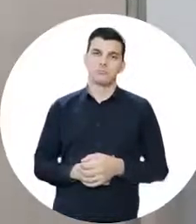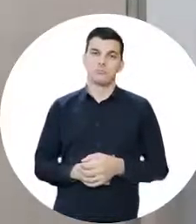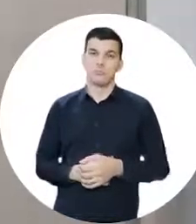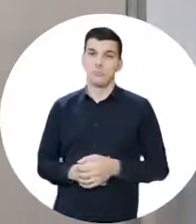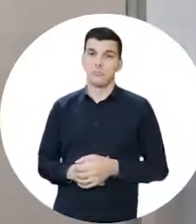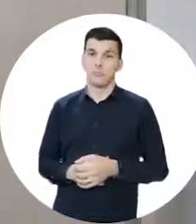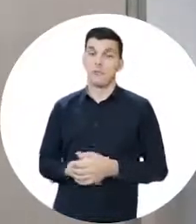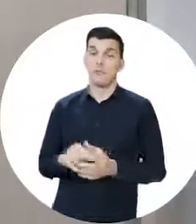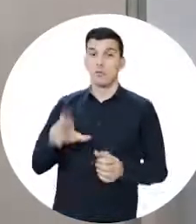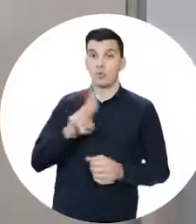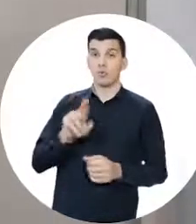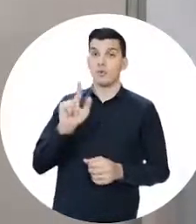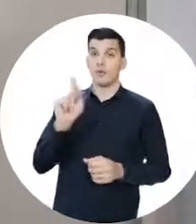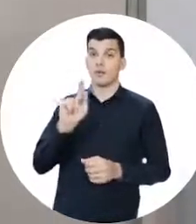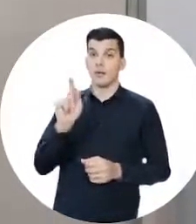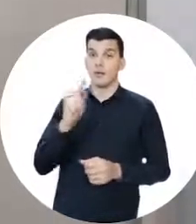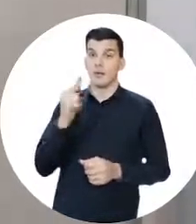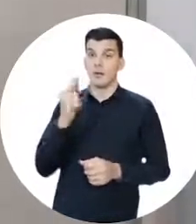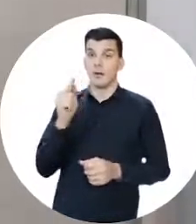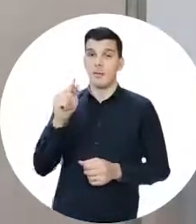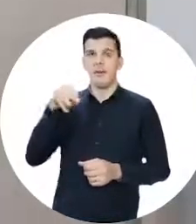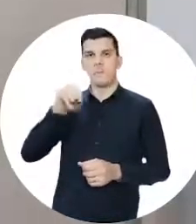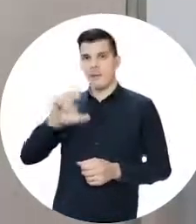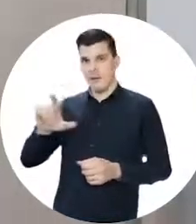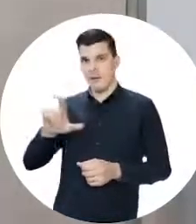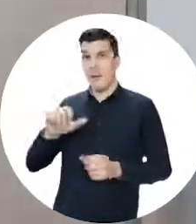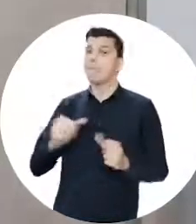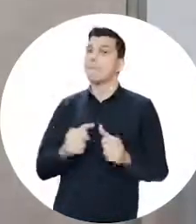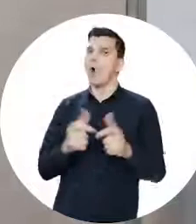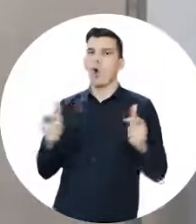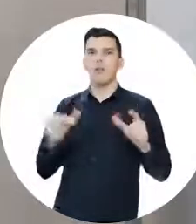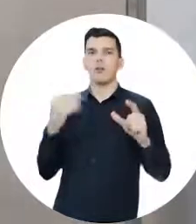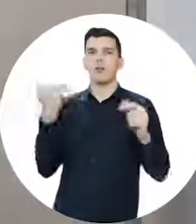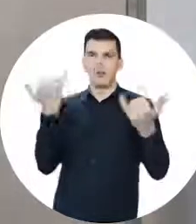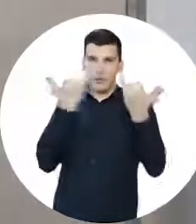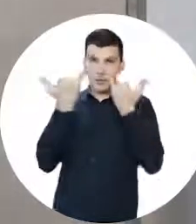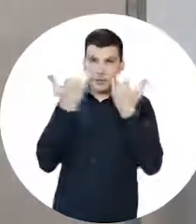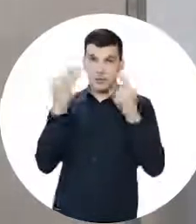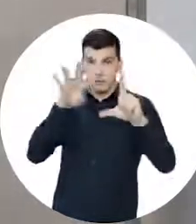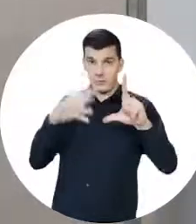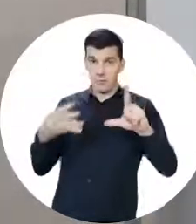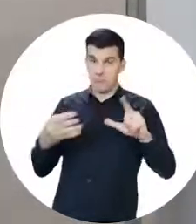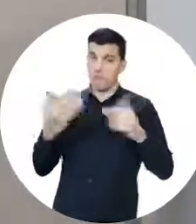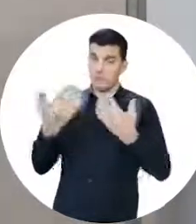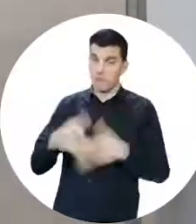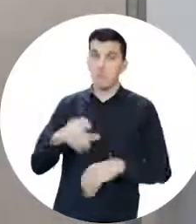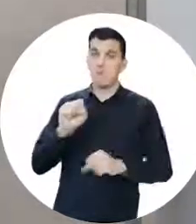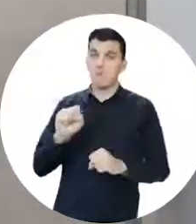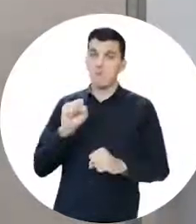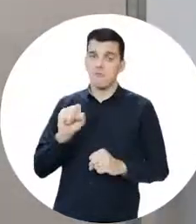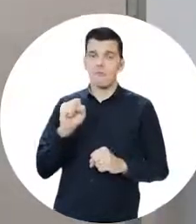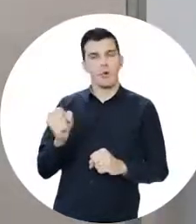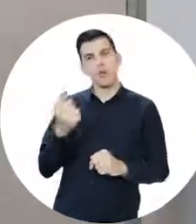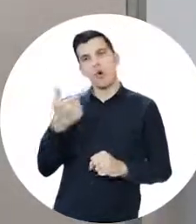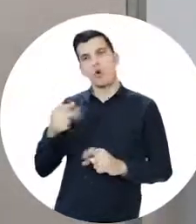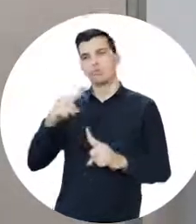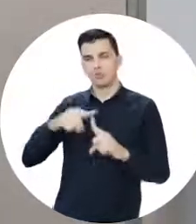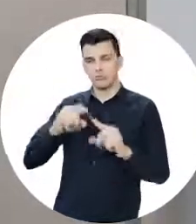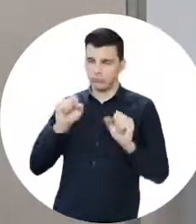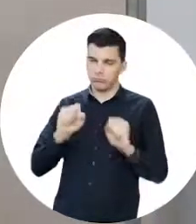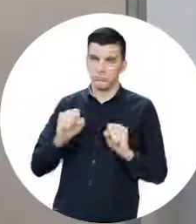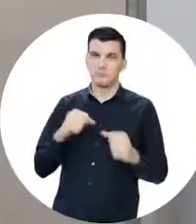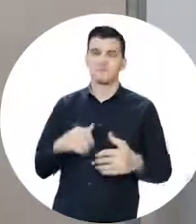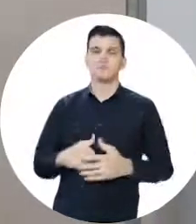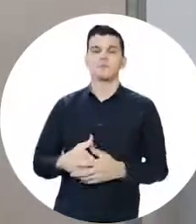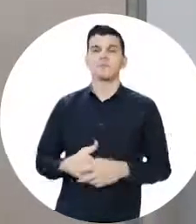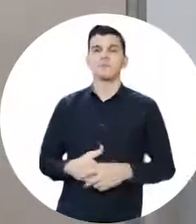ela é trabalhada em gramas por ml. A maioria dos dados são fornecidos por gramas por ml, mas podem ter gramas por decímetro cúbico, gramas por litro e por